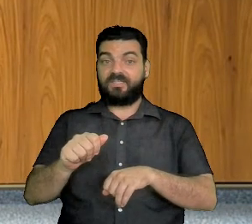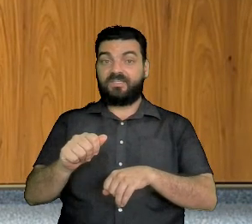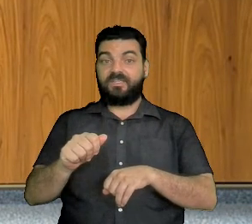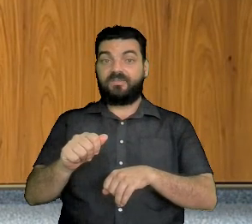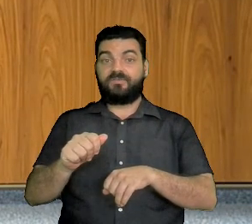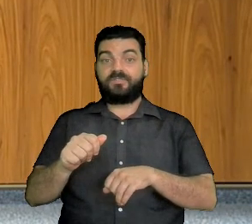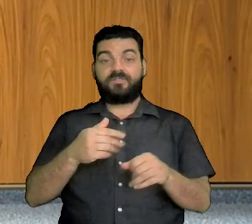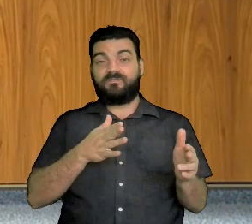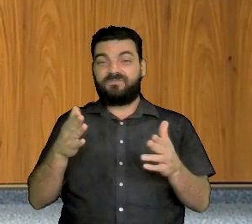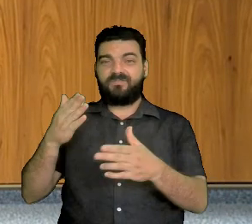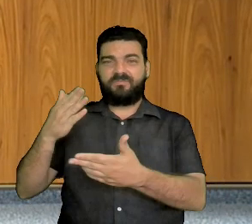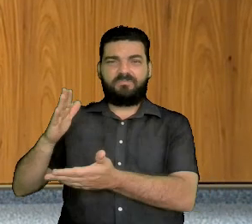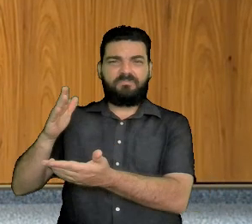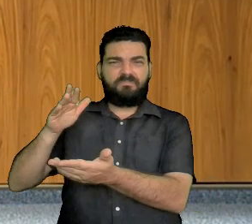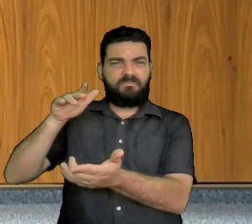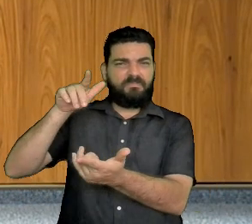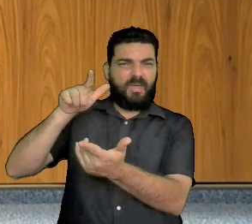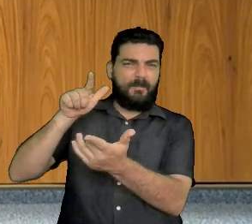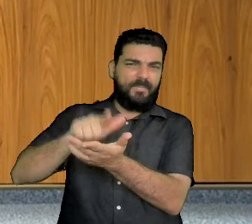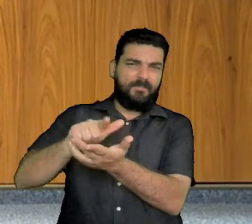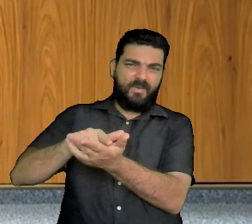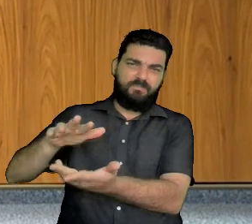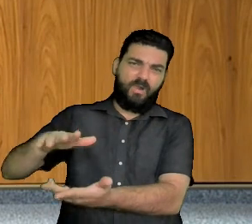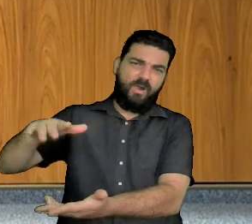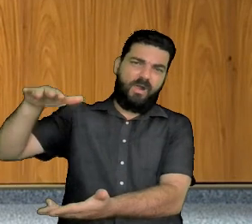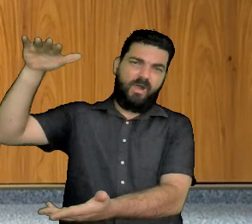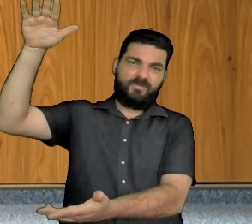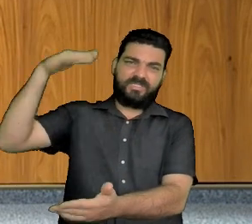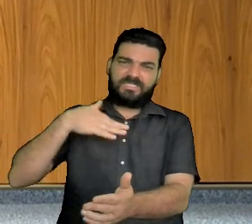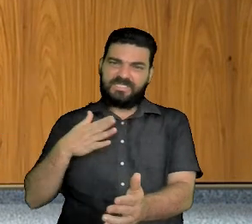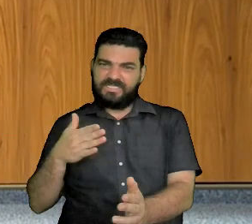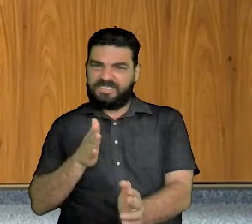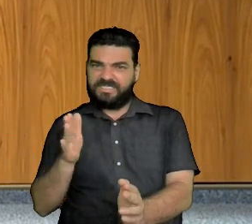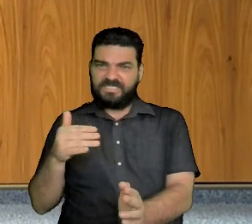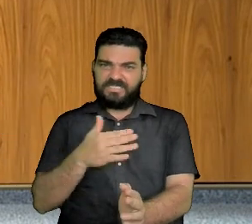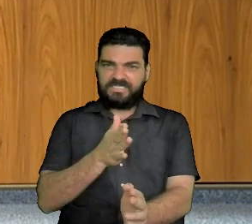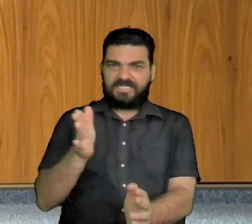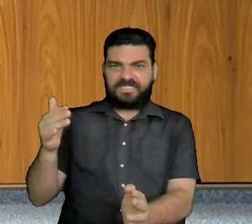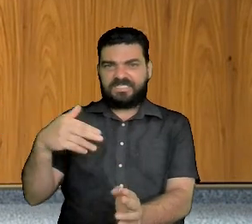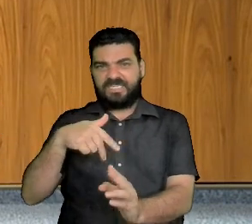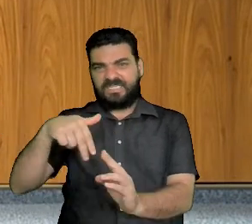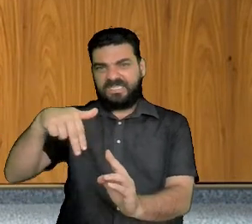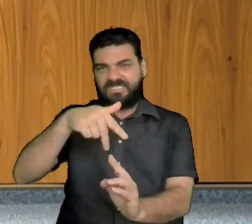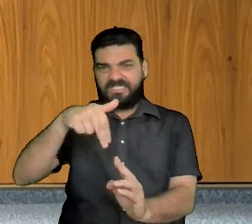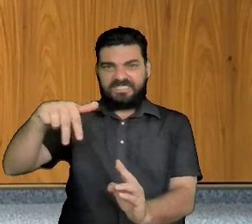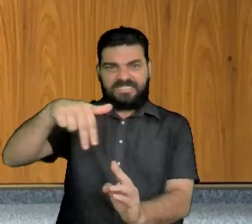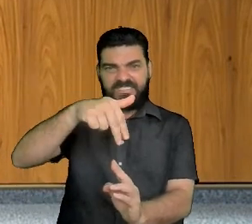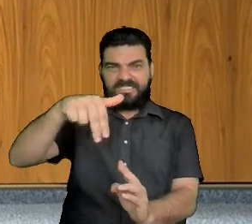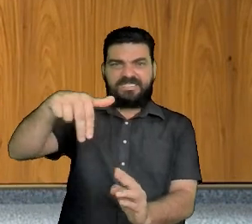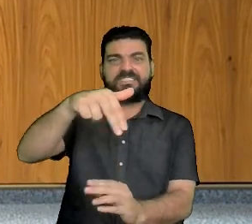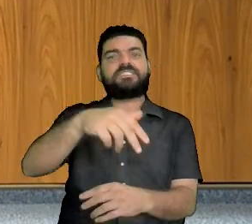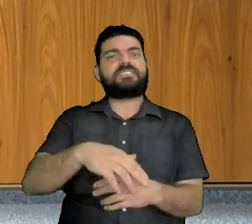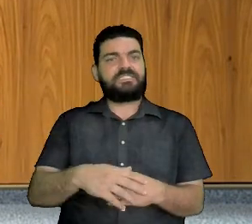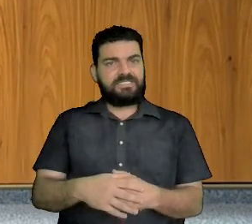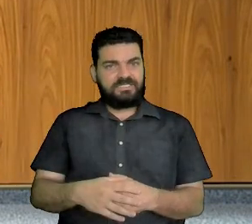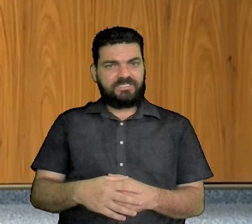de que às vezes para a gente entrar na vara no Pedro Lessa, você passava por um labirinto de processo, né, velho? Você não tinha um corredor, você passava assim, ia se desviando dos